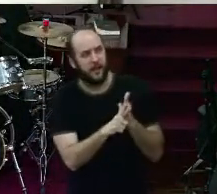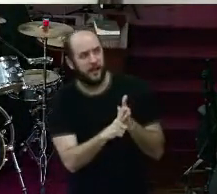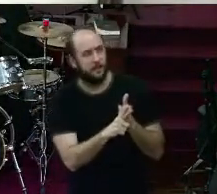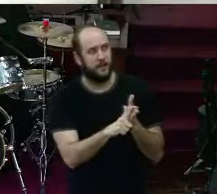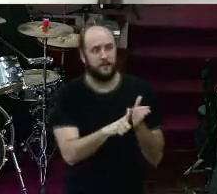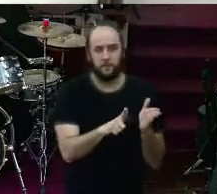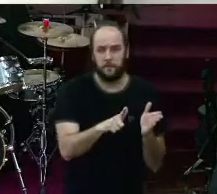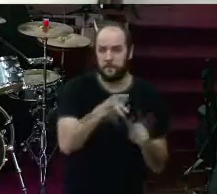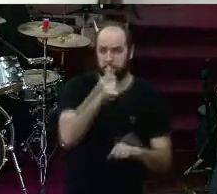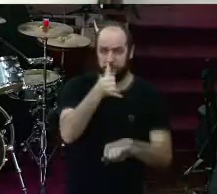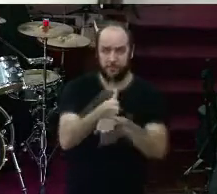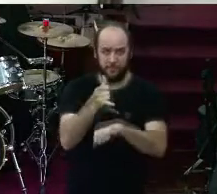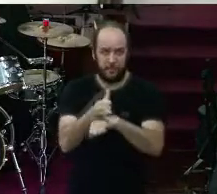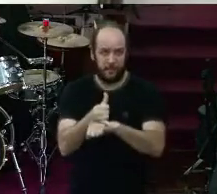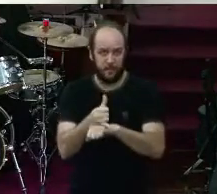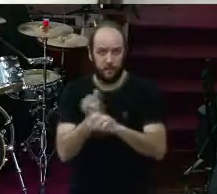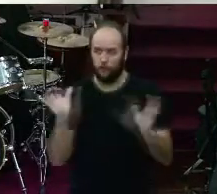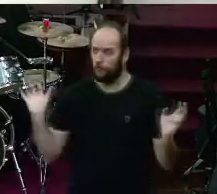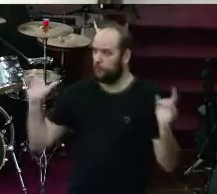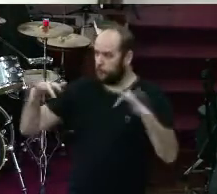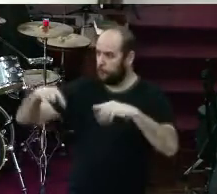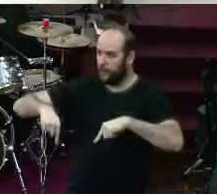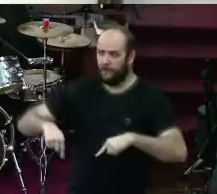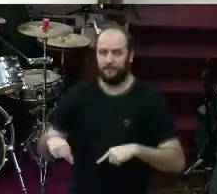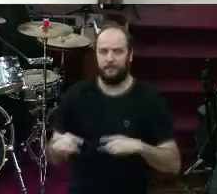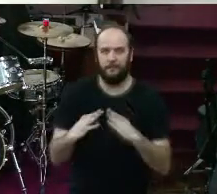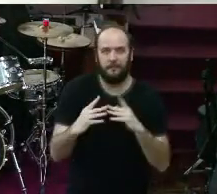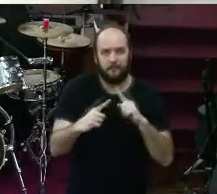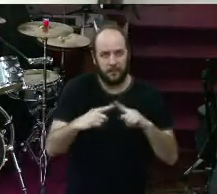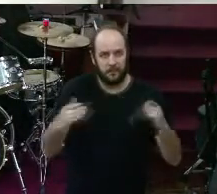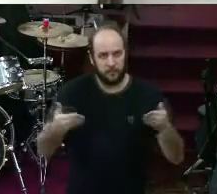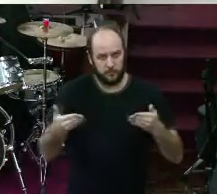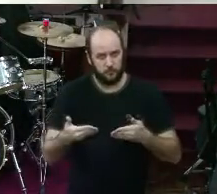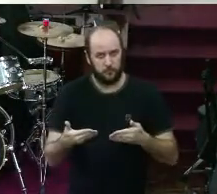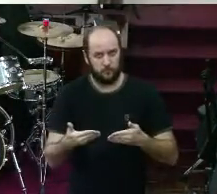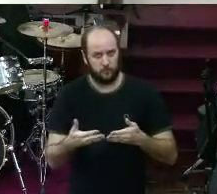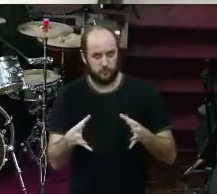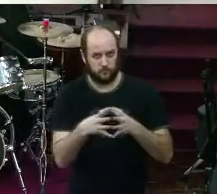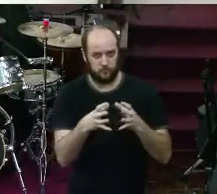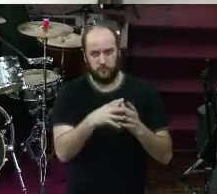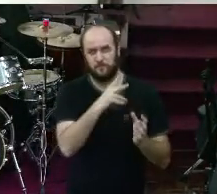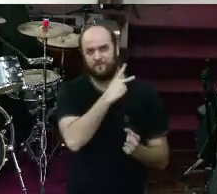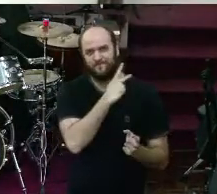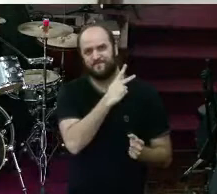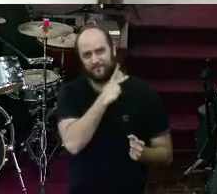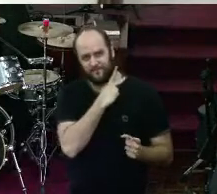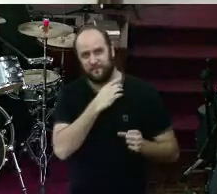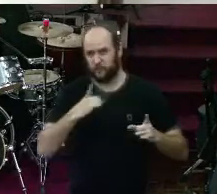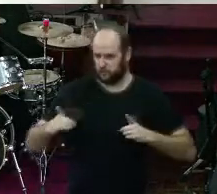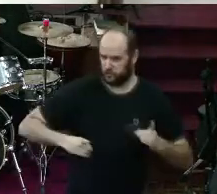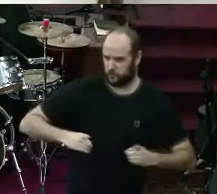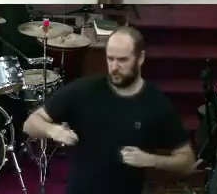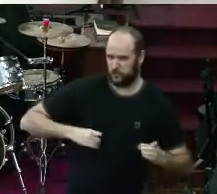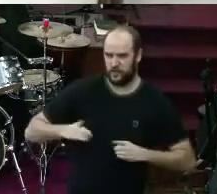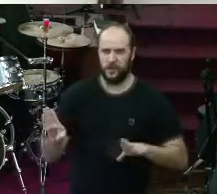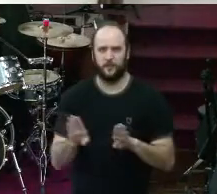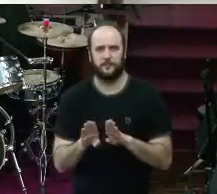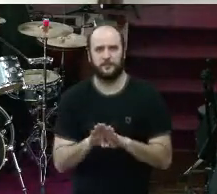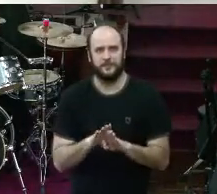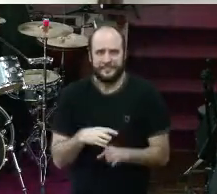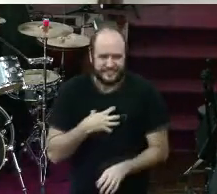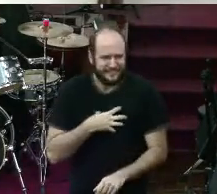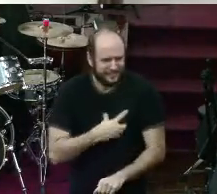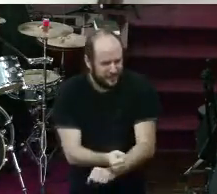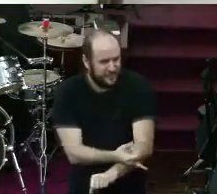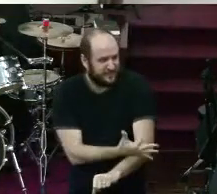os nossos líderes, com seus familiares, os oficiais da igreja, e foi um momento certamente de muita emoção para irmãos que